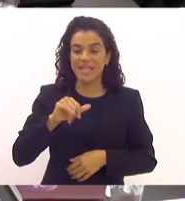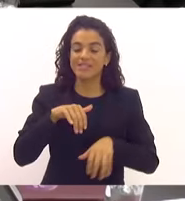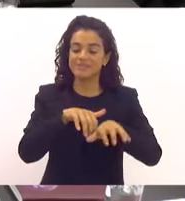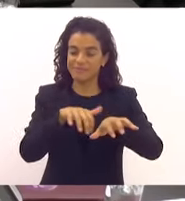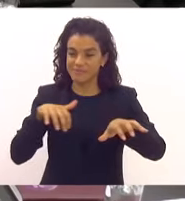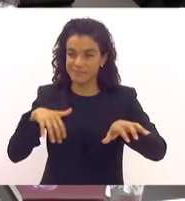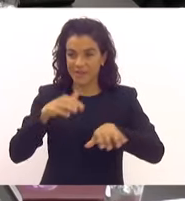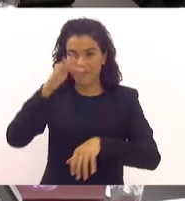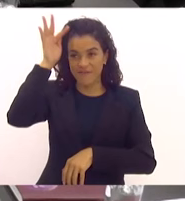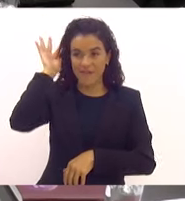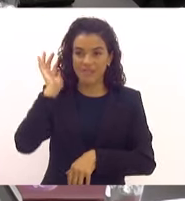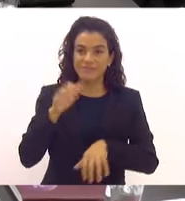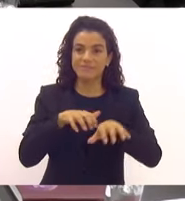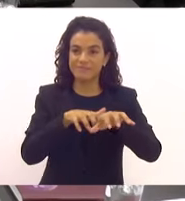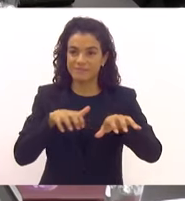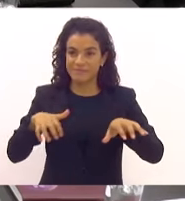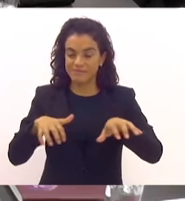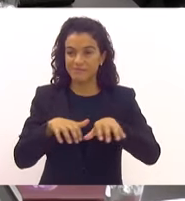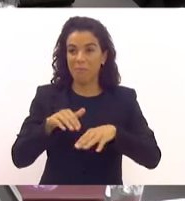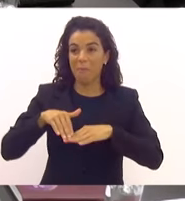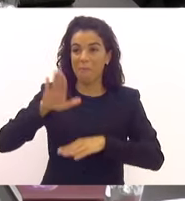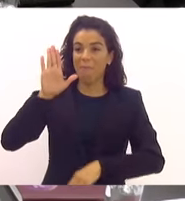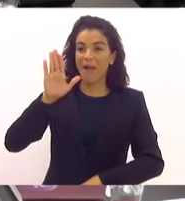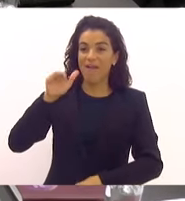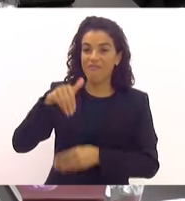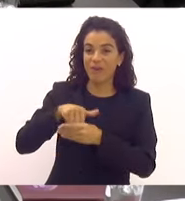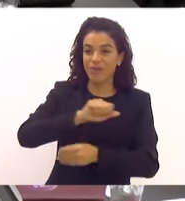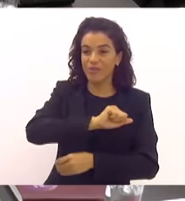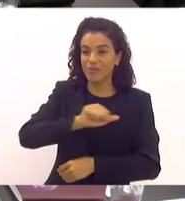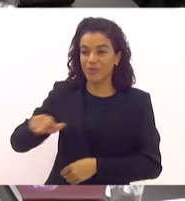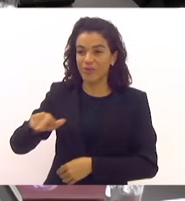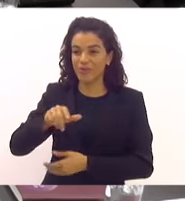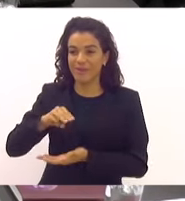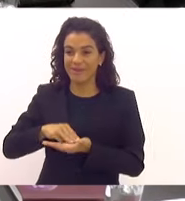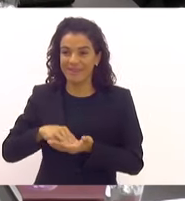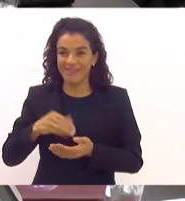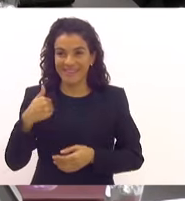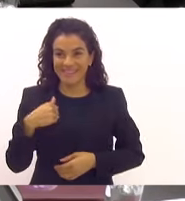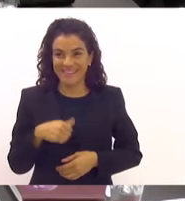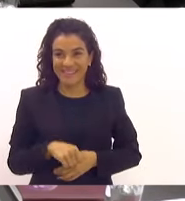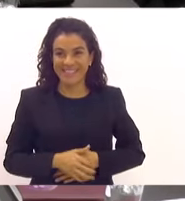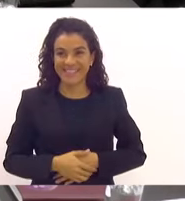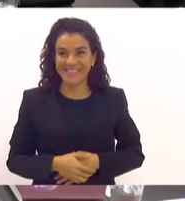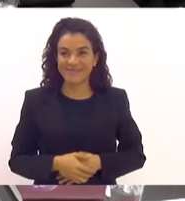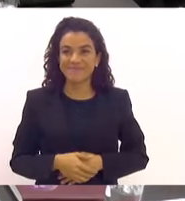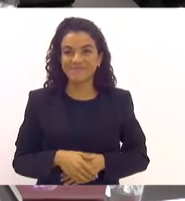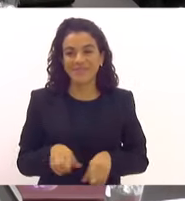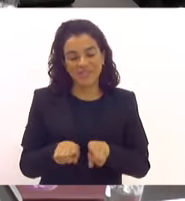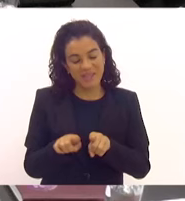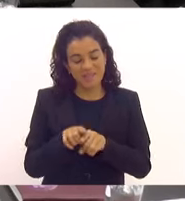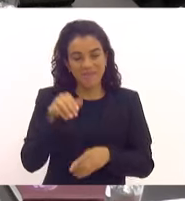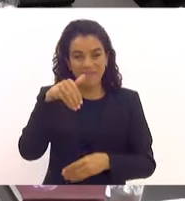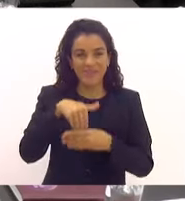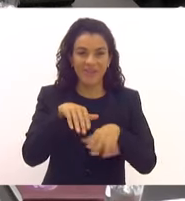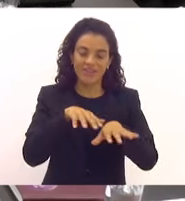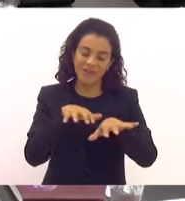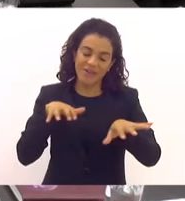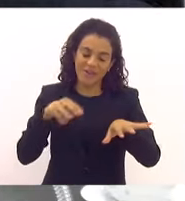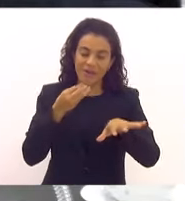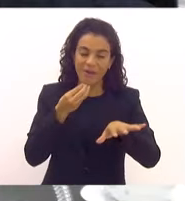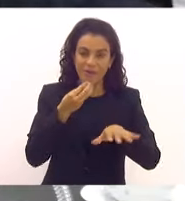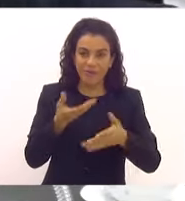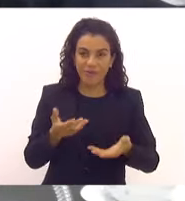divergência. Deputado Fred? Divergência. Teve mais voto do que membro. Então vou me abster de votar. Então eu também voto, obviamente,